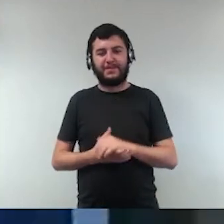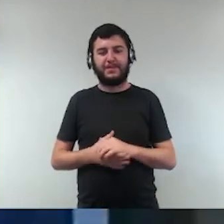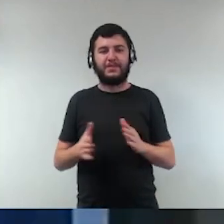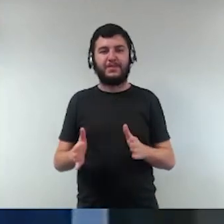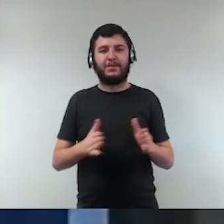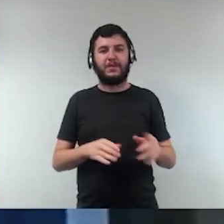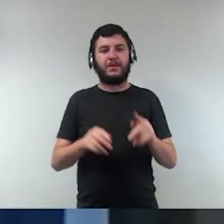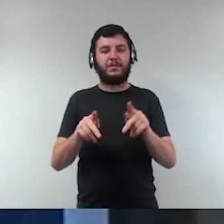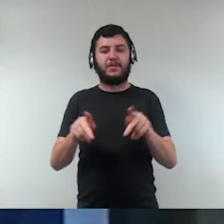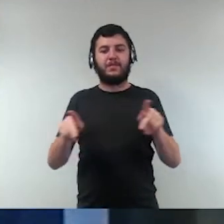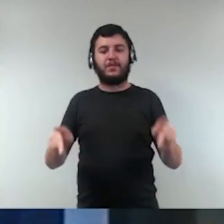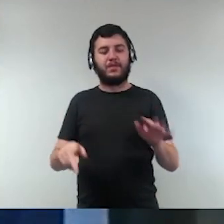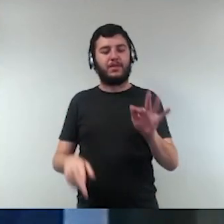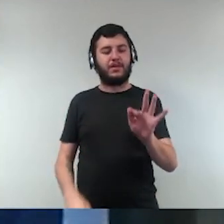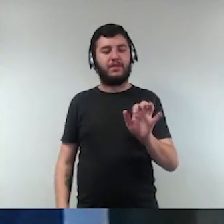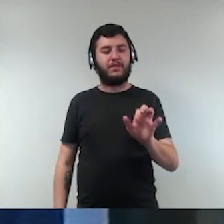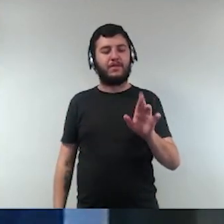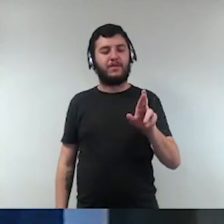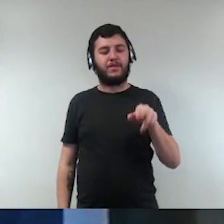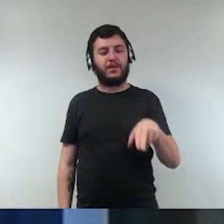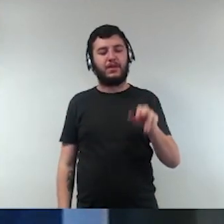Professora Fernanda?